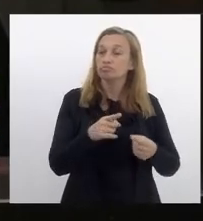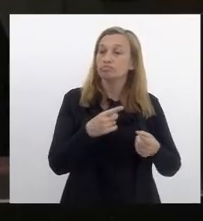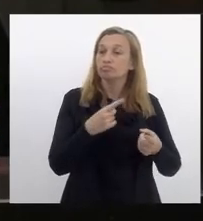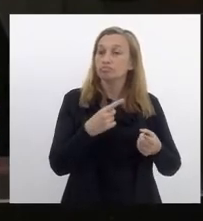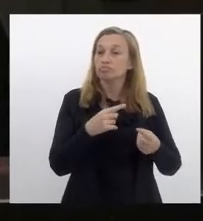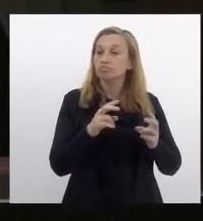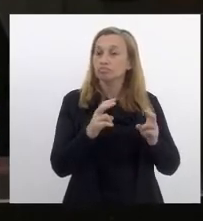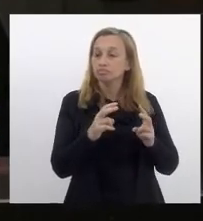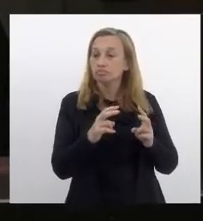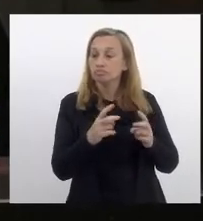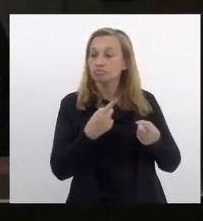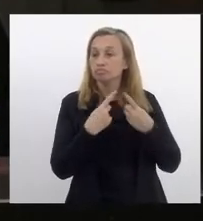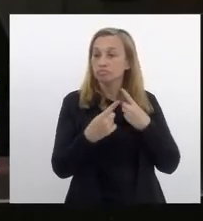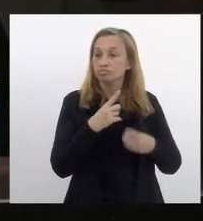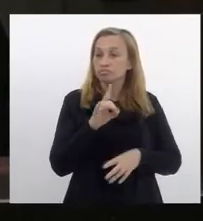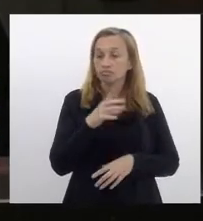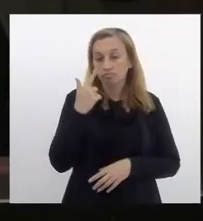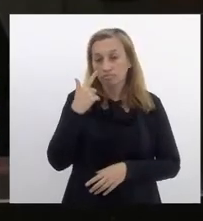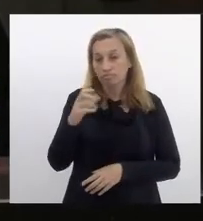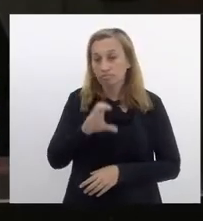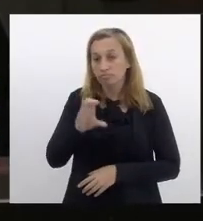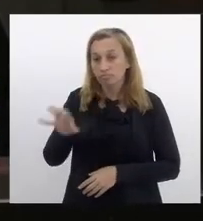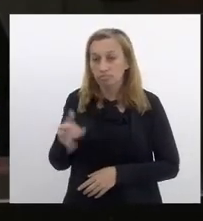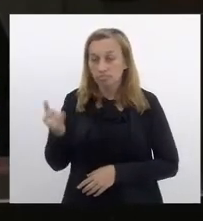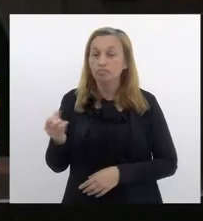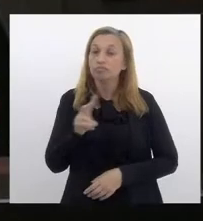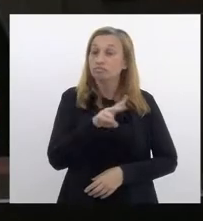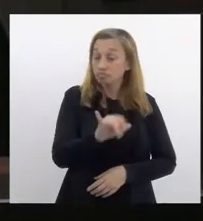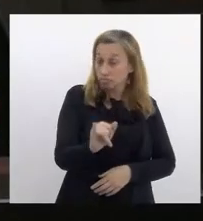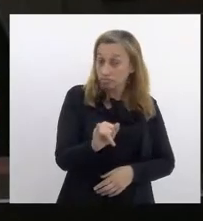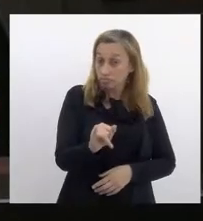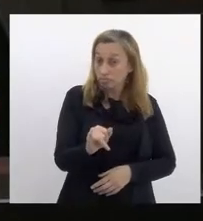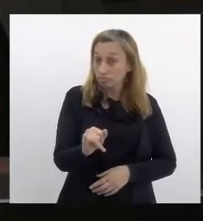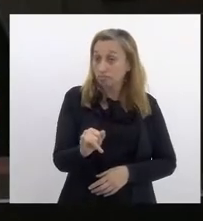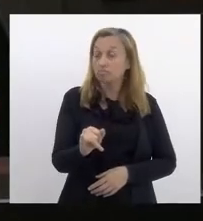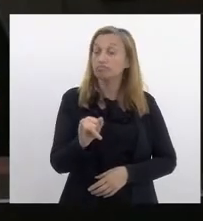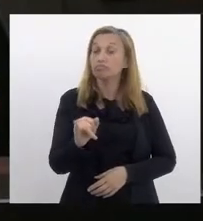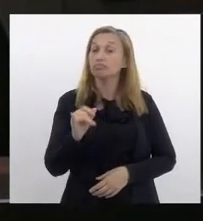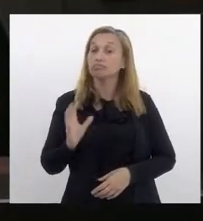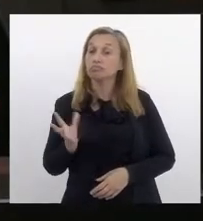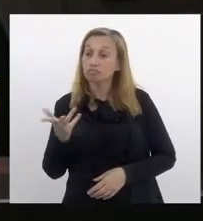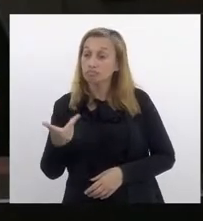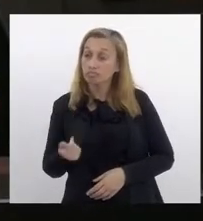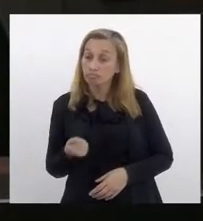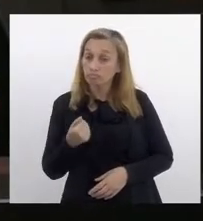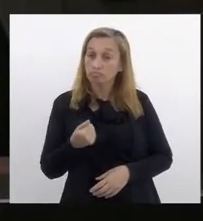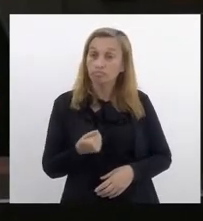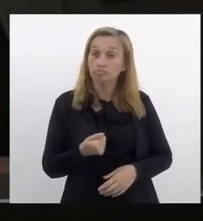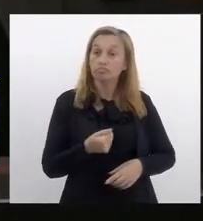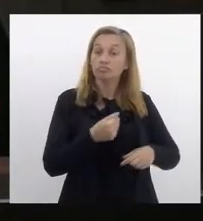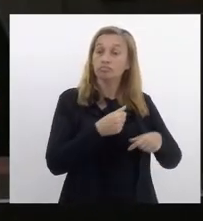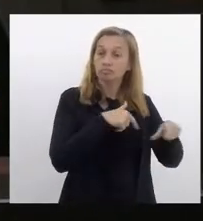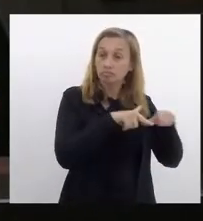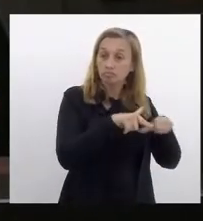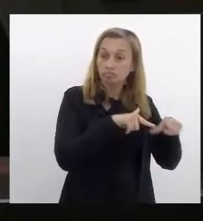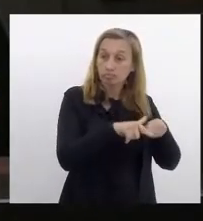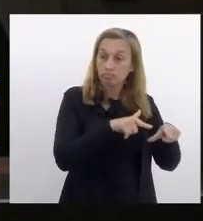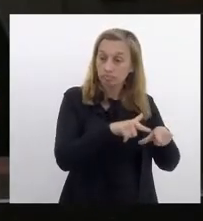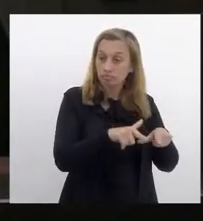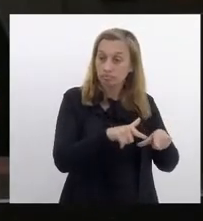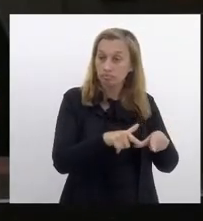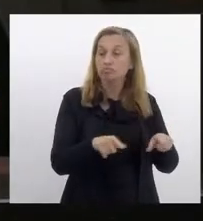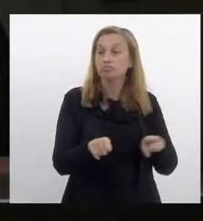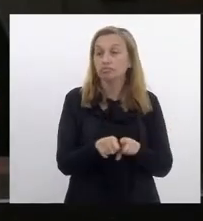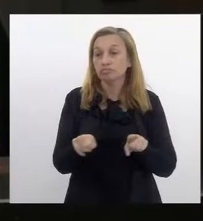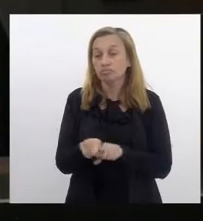superado agora na CCJ, porque vai haver a paridade entre nativos e pensionistas. Era isso,